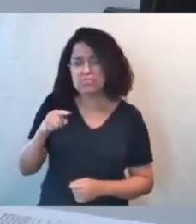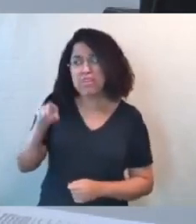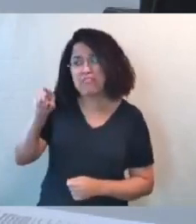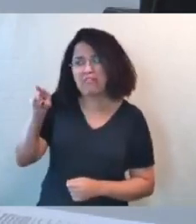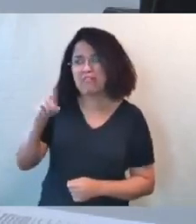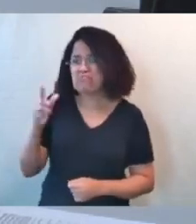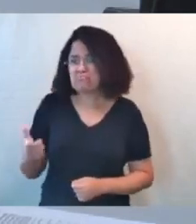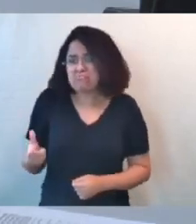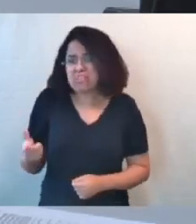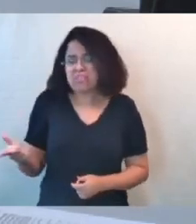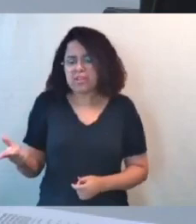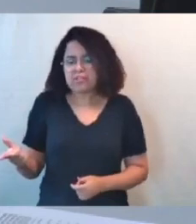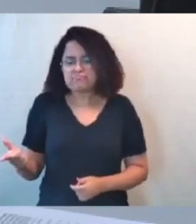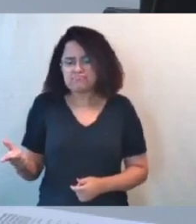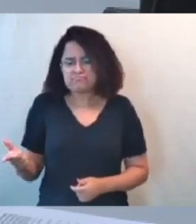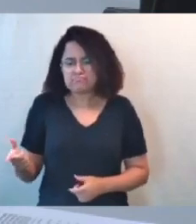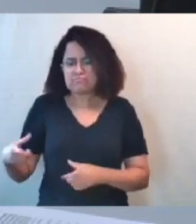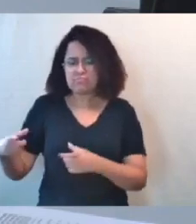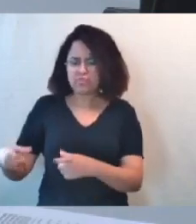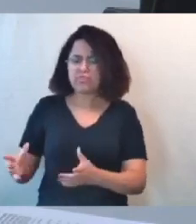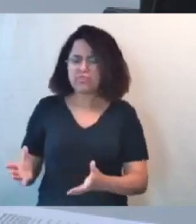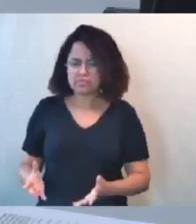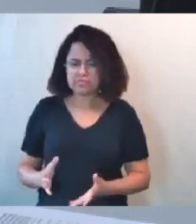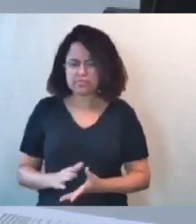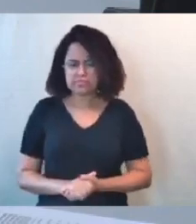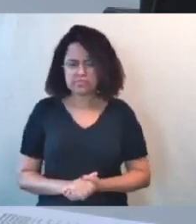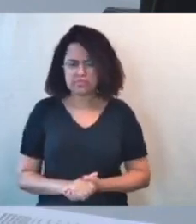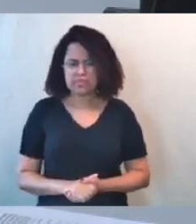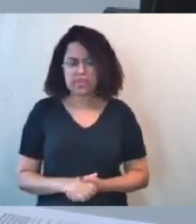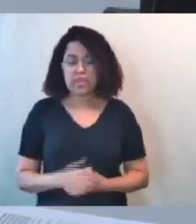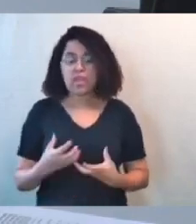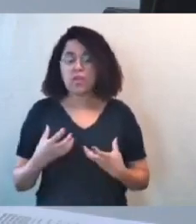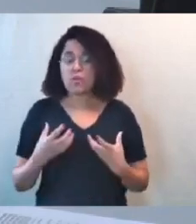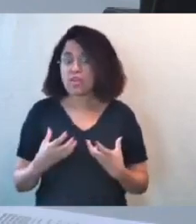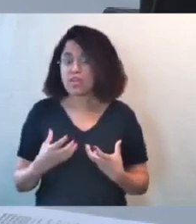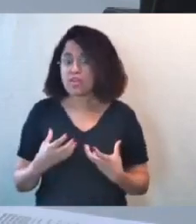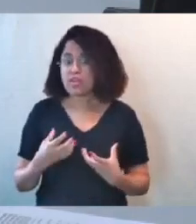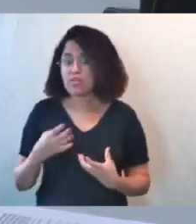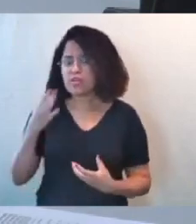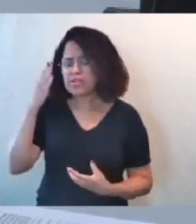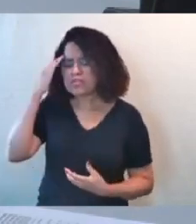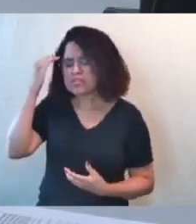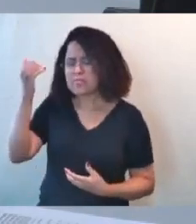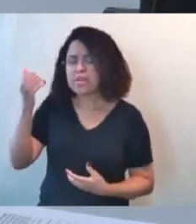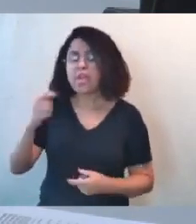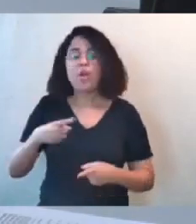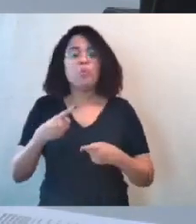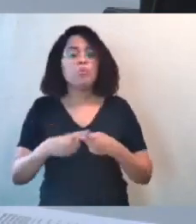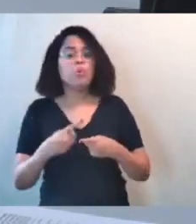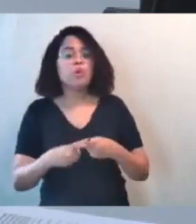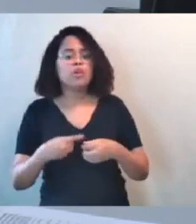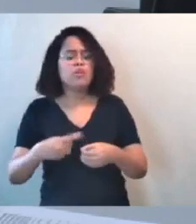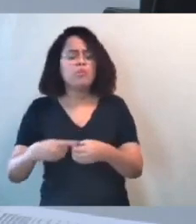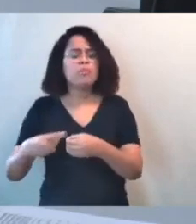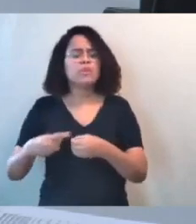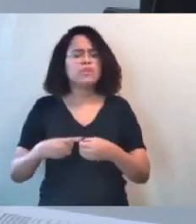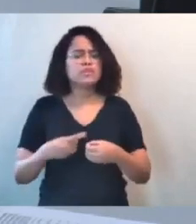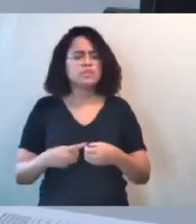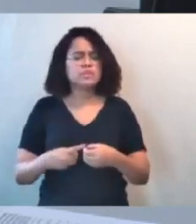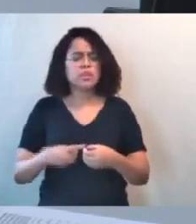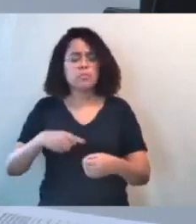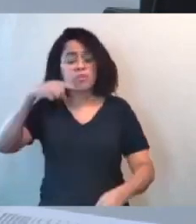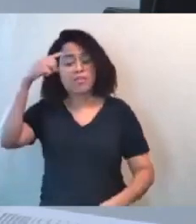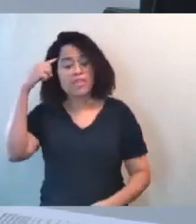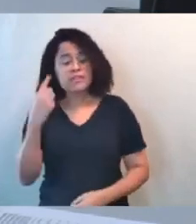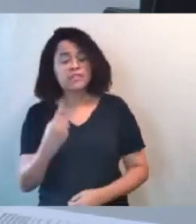Eu quero saber por que não foi o município que decidiu como